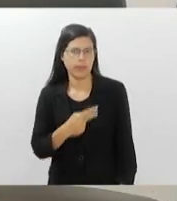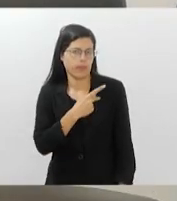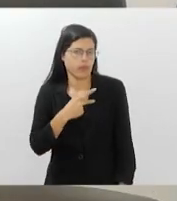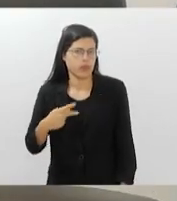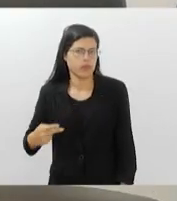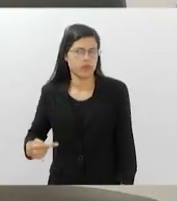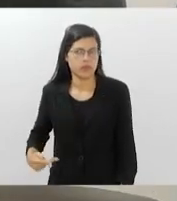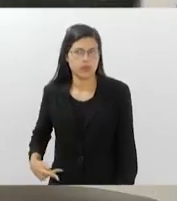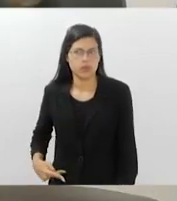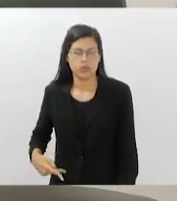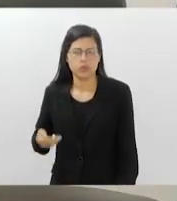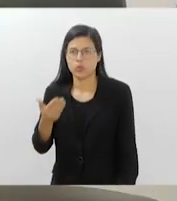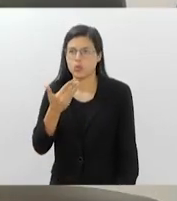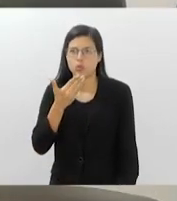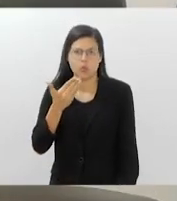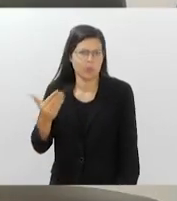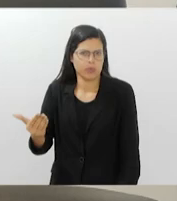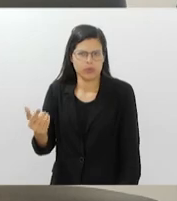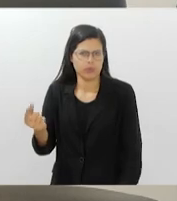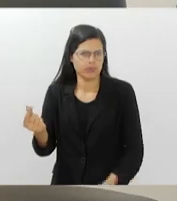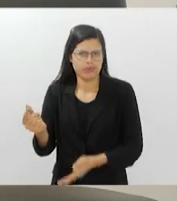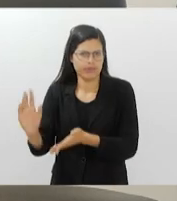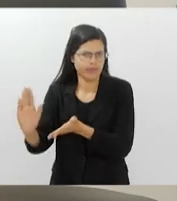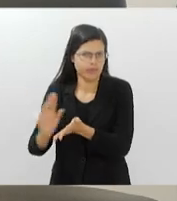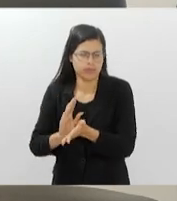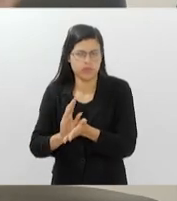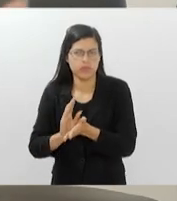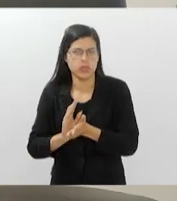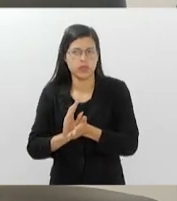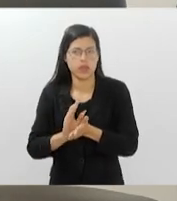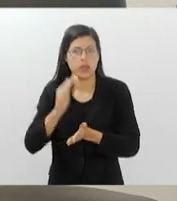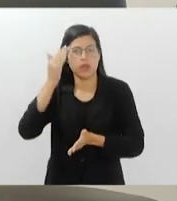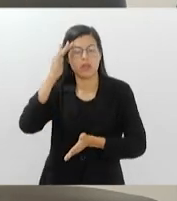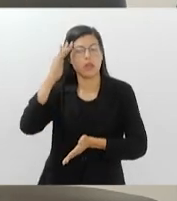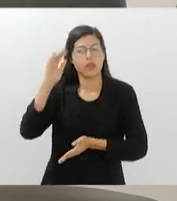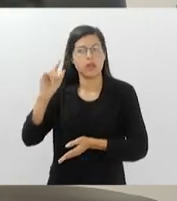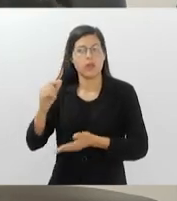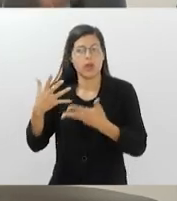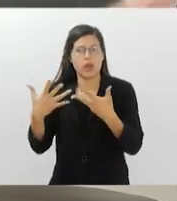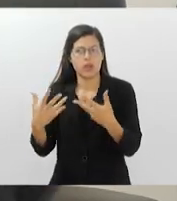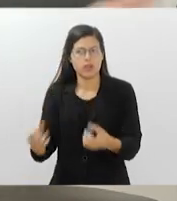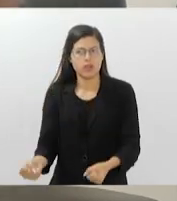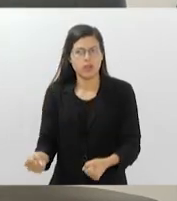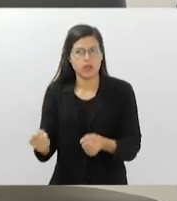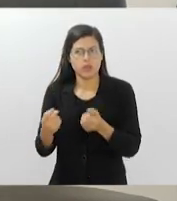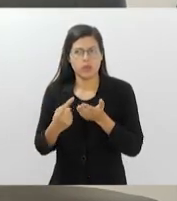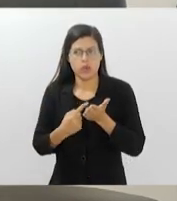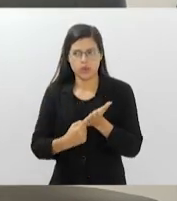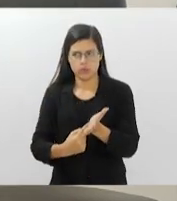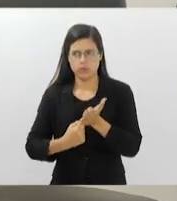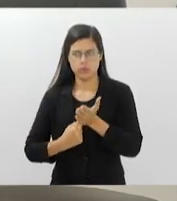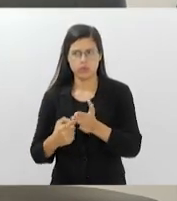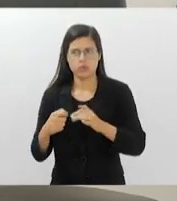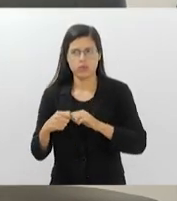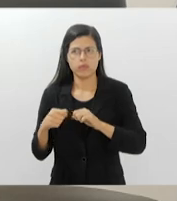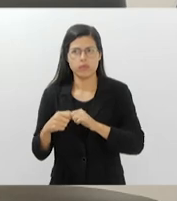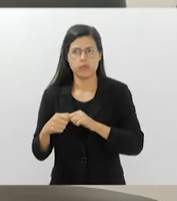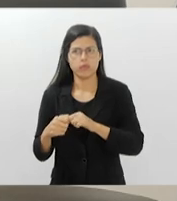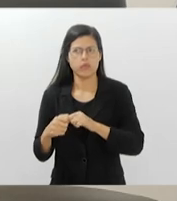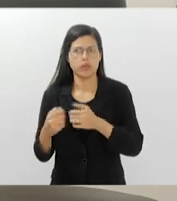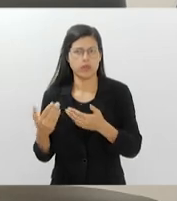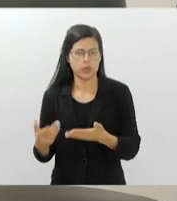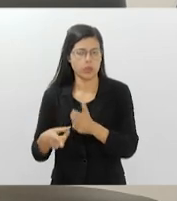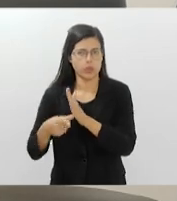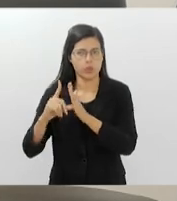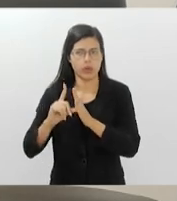pedir ele não pediu aquele dinheiro porque ele entendeu e aceitou aquele acordo feito anteriormente Então